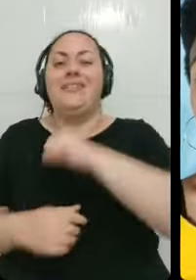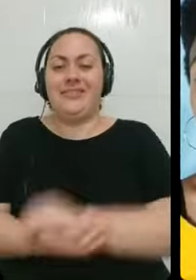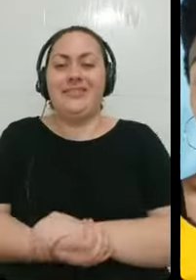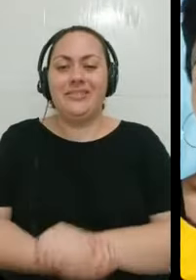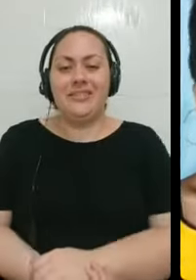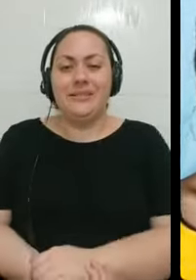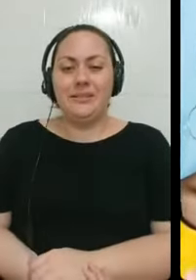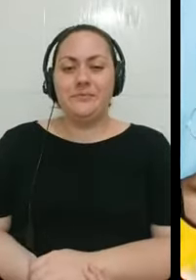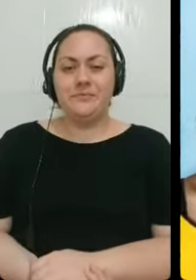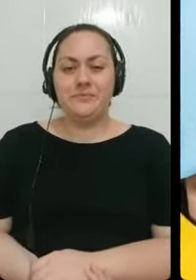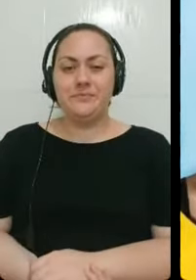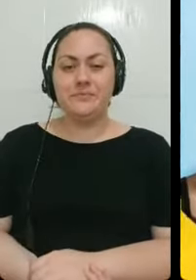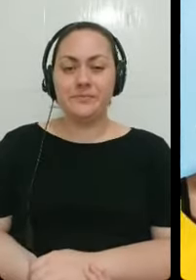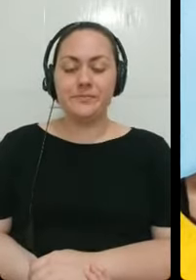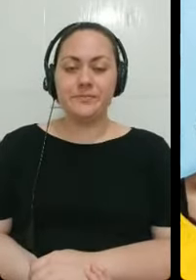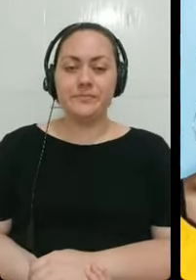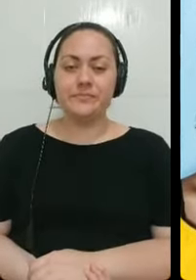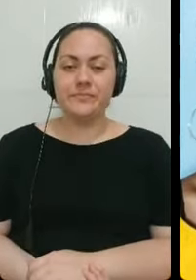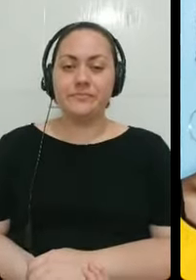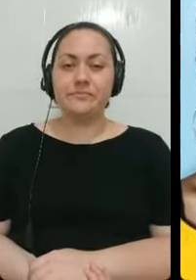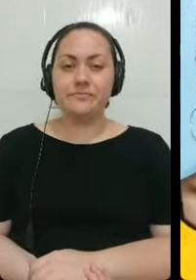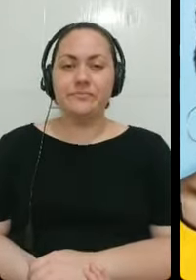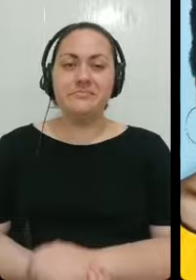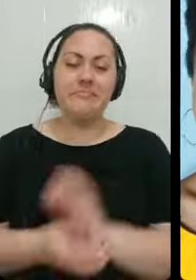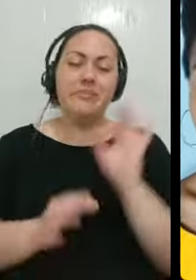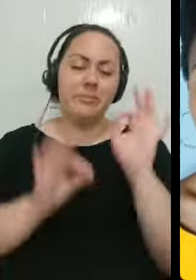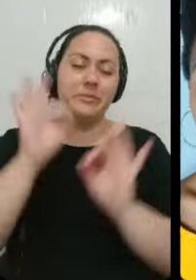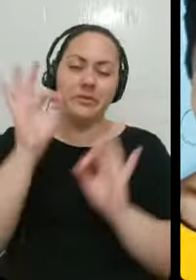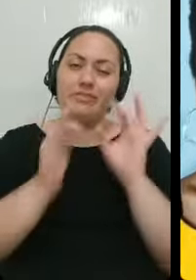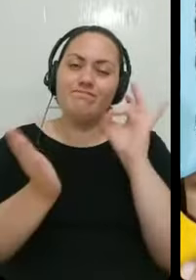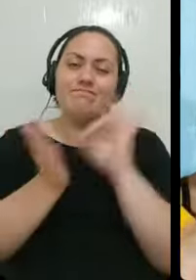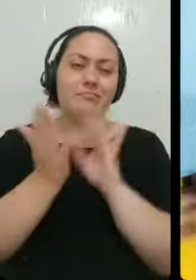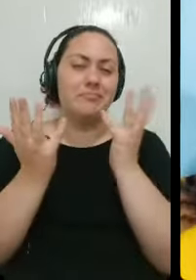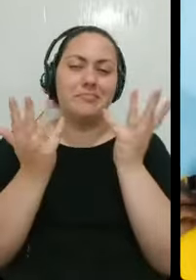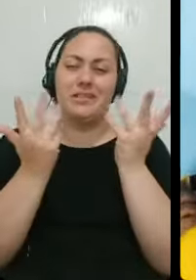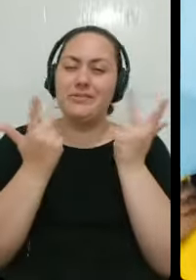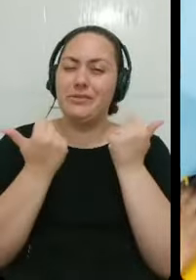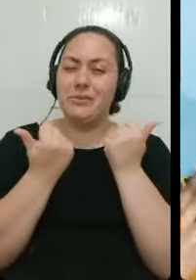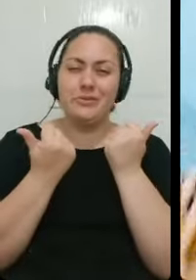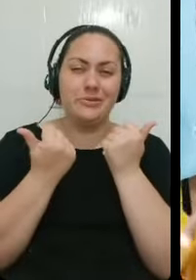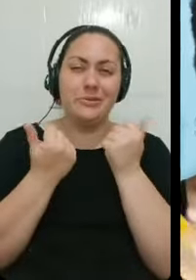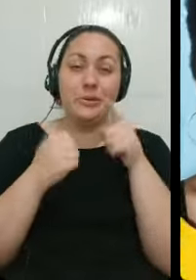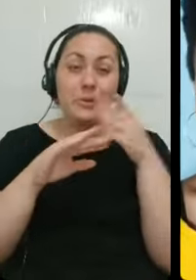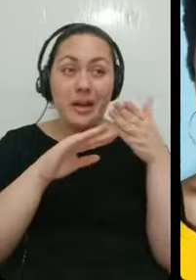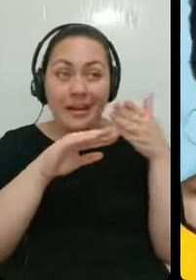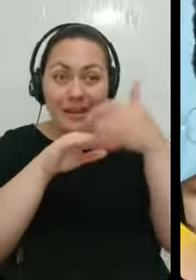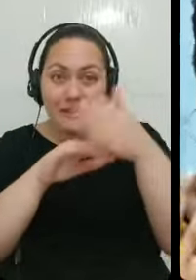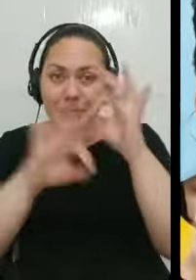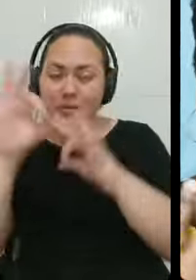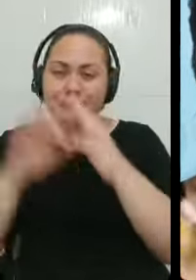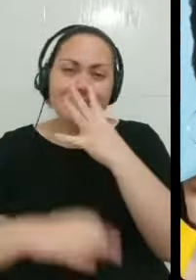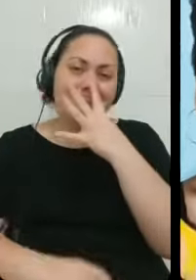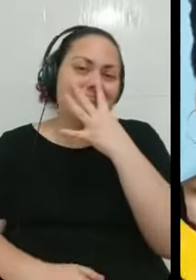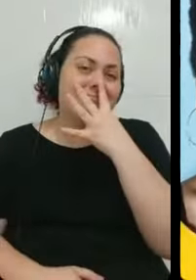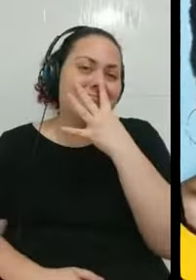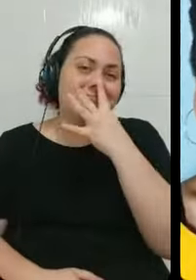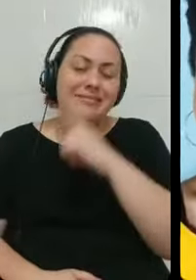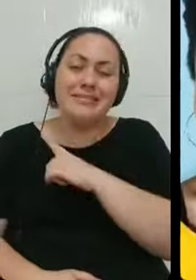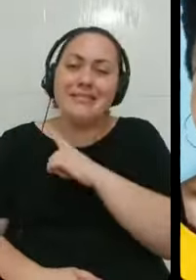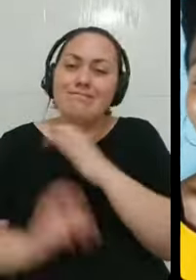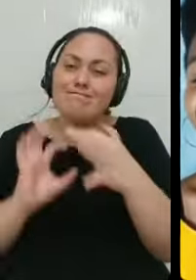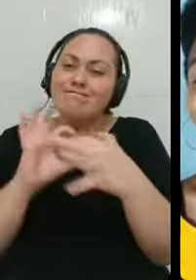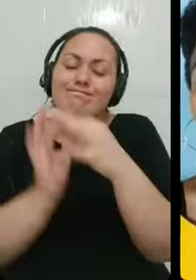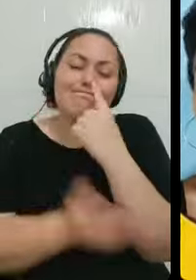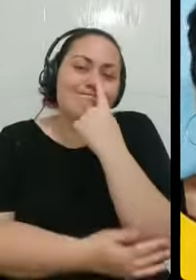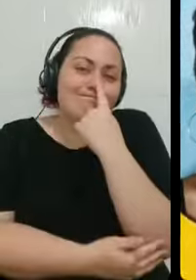Então, realmente, assim, sabe, tipo, o projeto ele é maravilhoso, é maravilhoso. Tu entra no projeto assim e tu te encanta, de verdade. Tu cria um vínculo afetivo muito grande pro